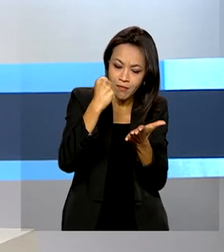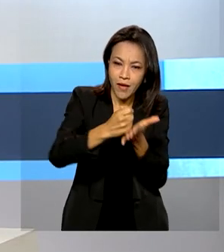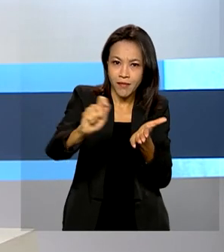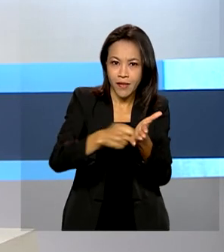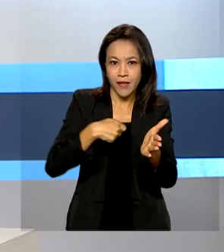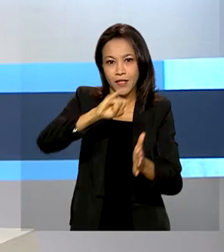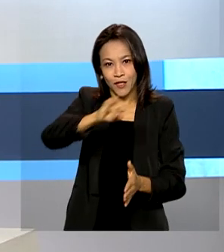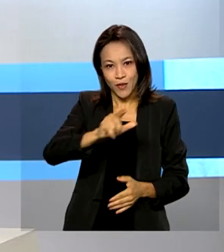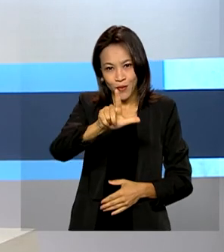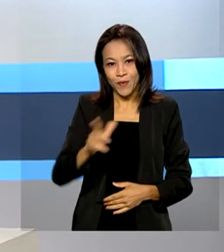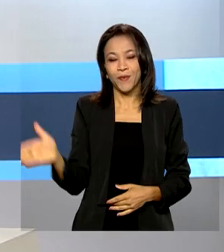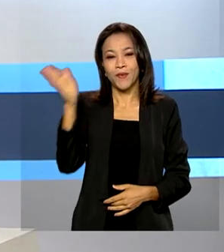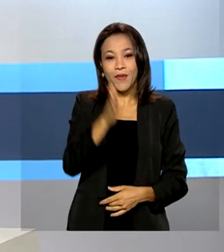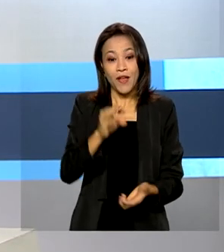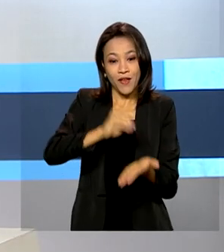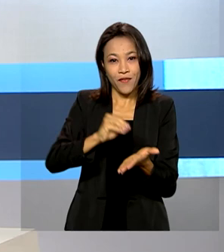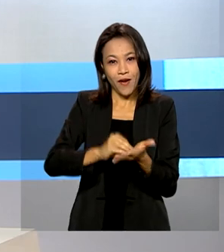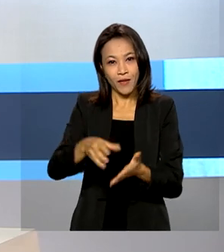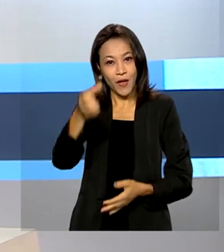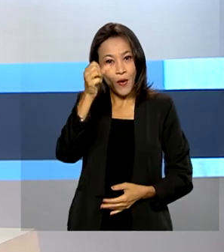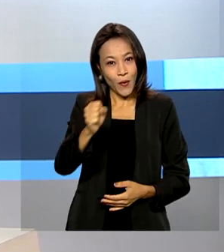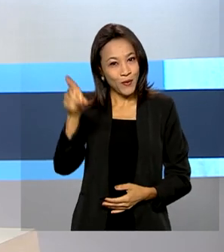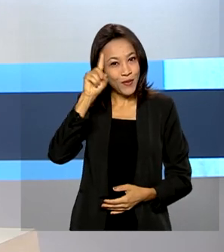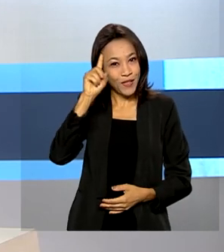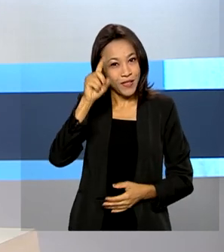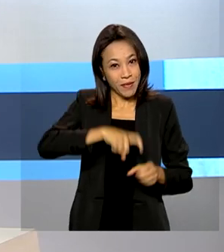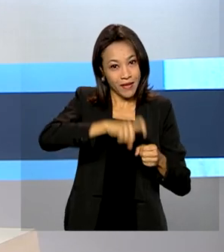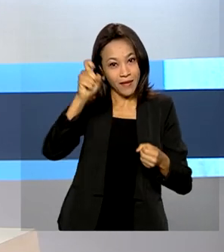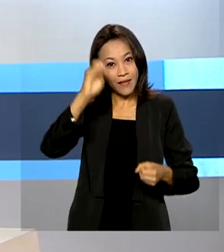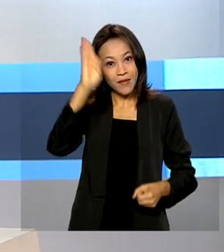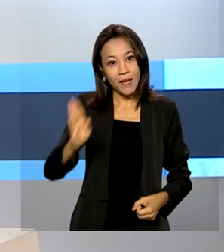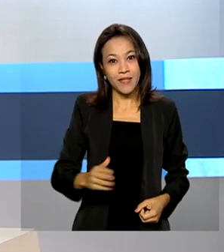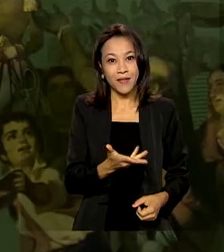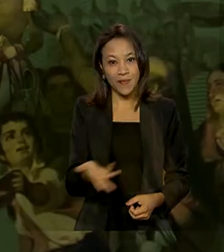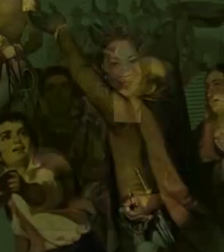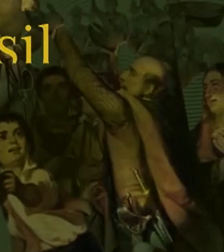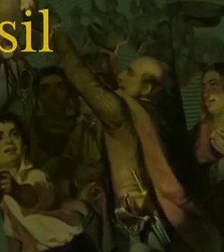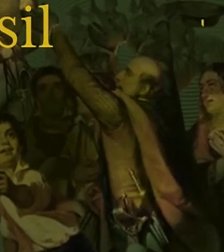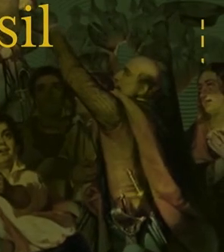faltam 8 dias para o bicentenário da independência do Brasil.